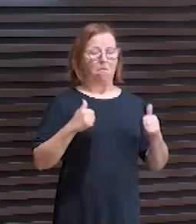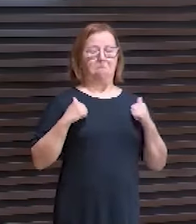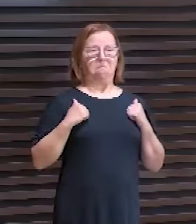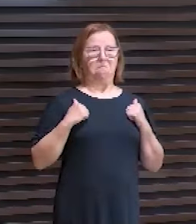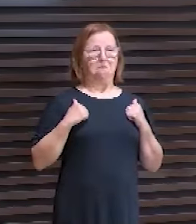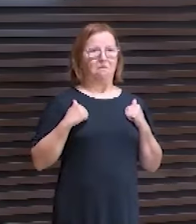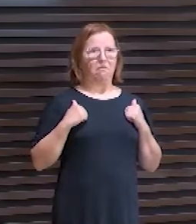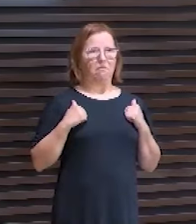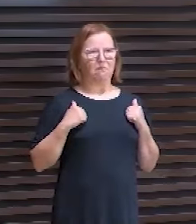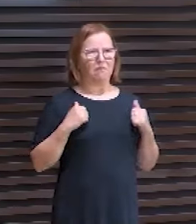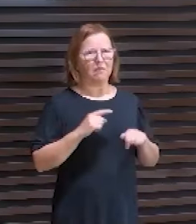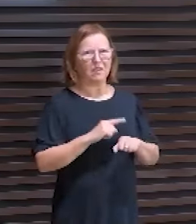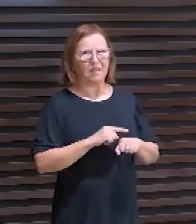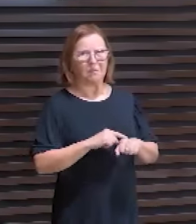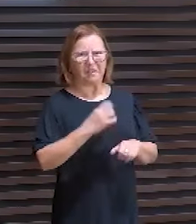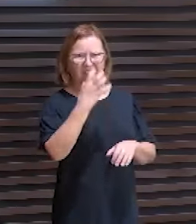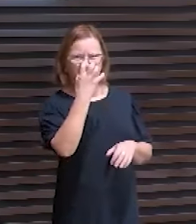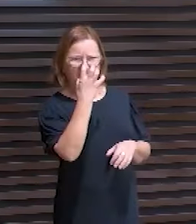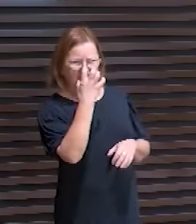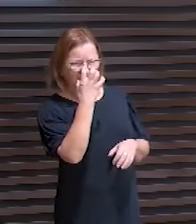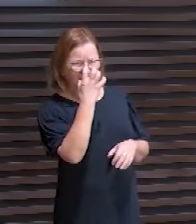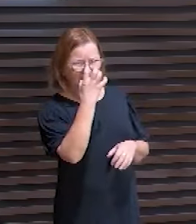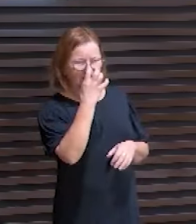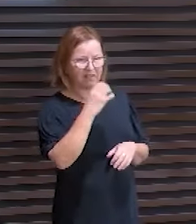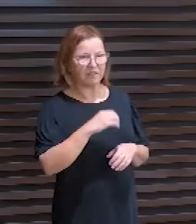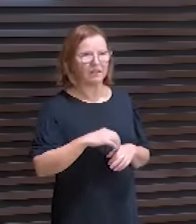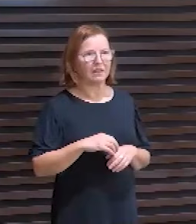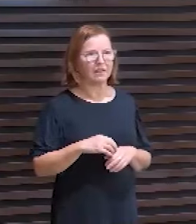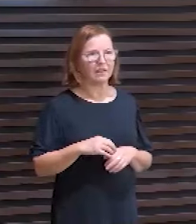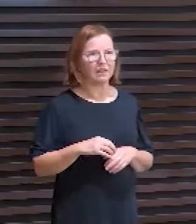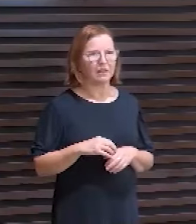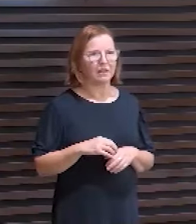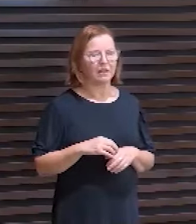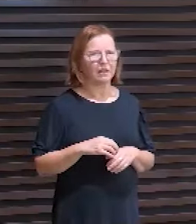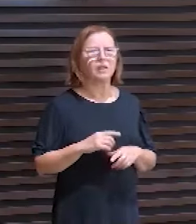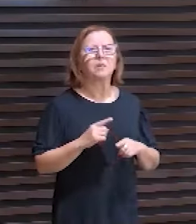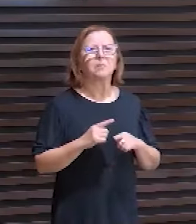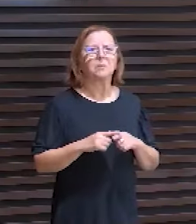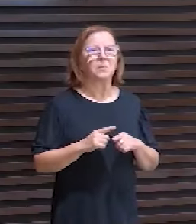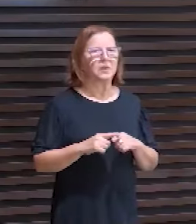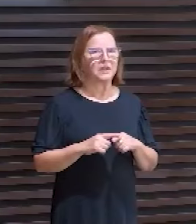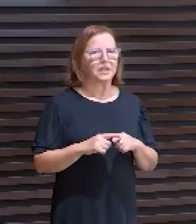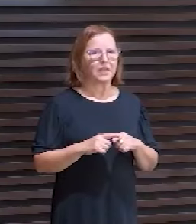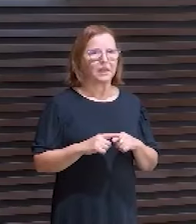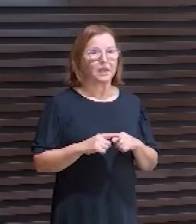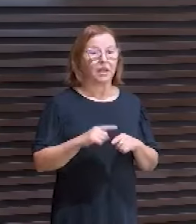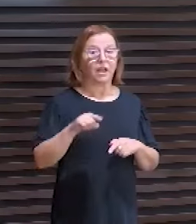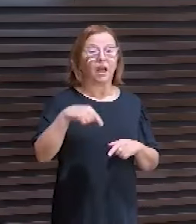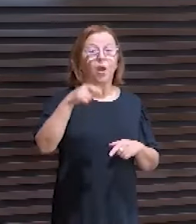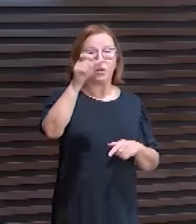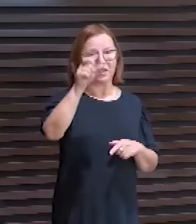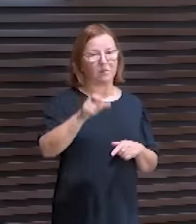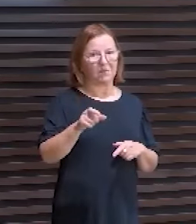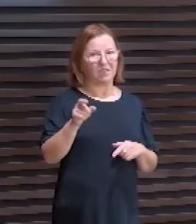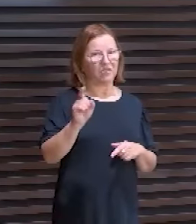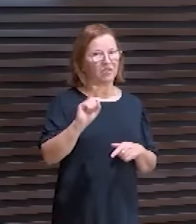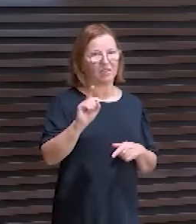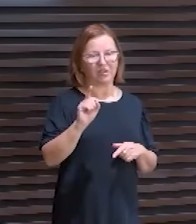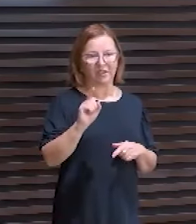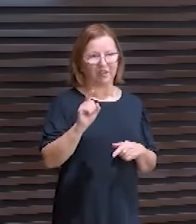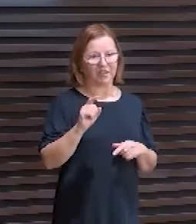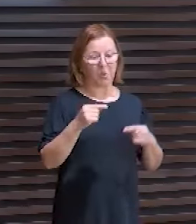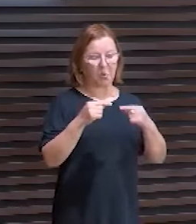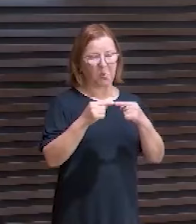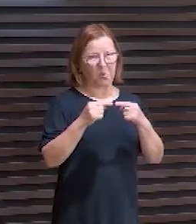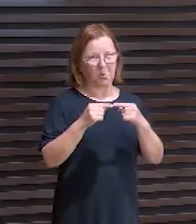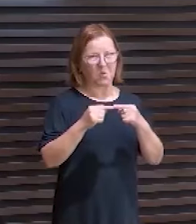cara feia faz cara feia porque alguém não concordou com ele ou com ela eu falei